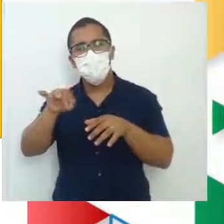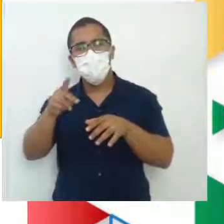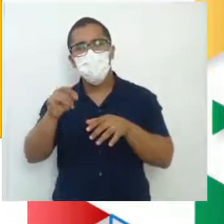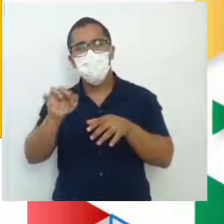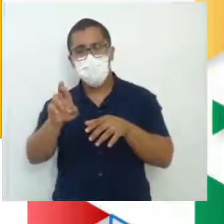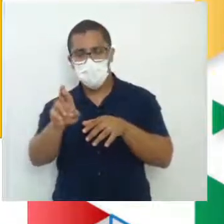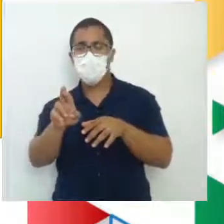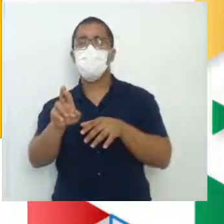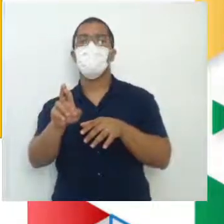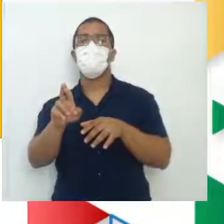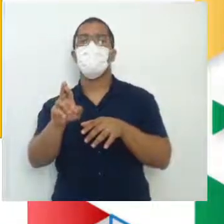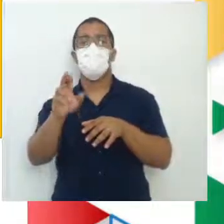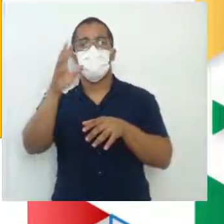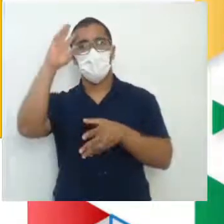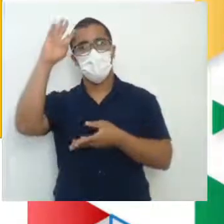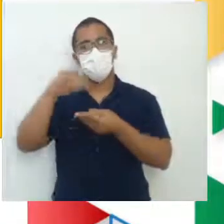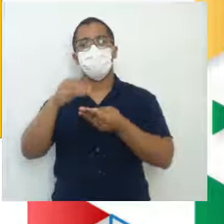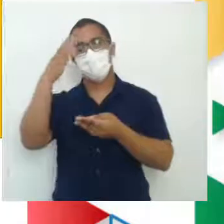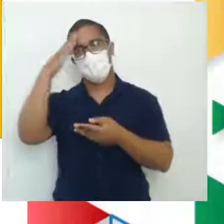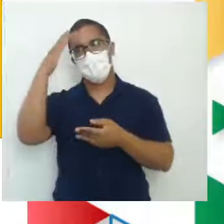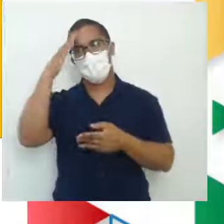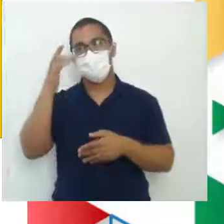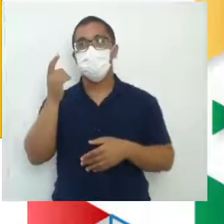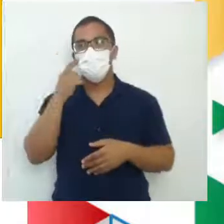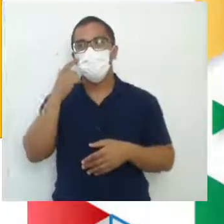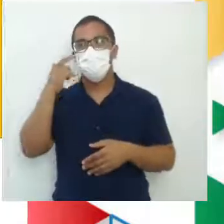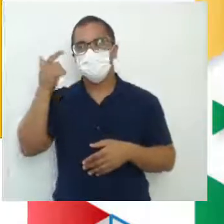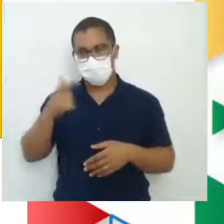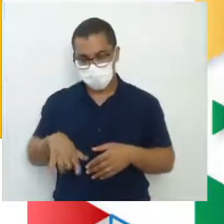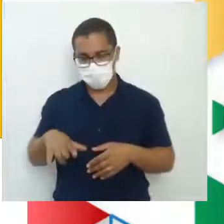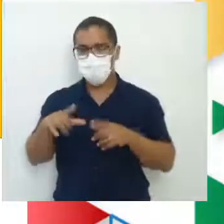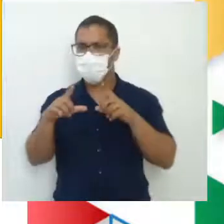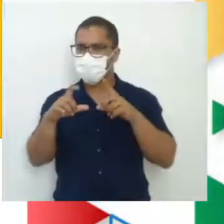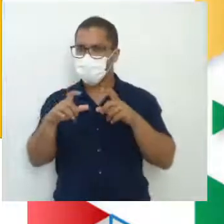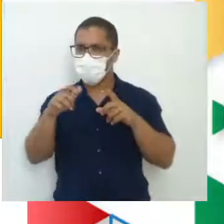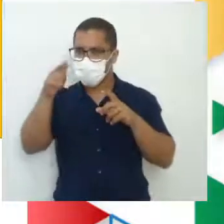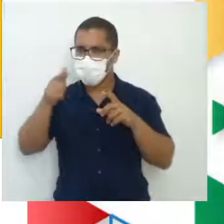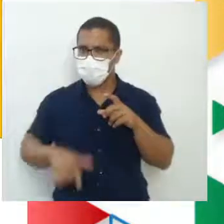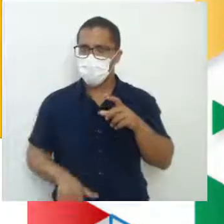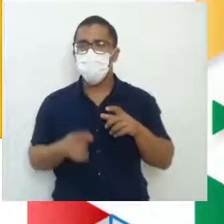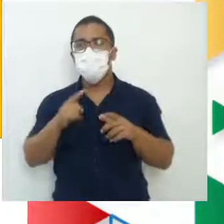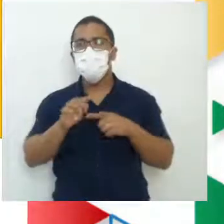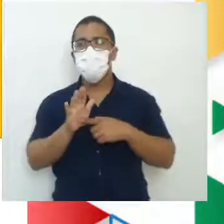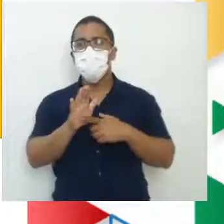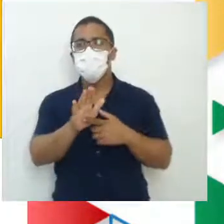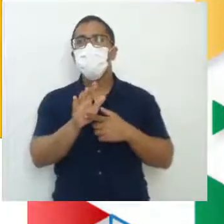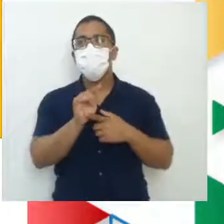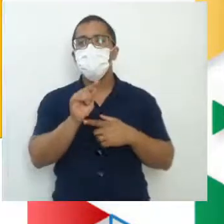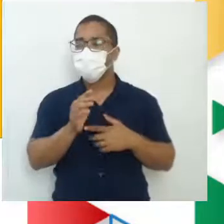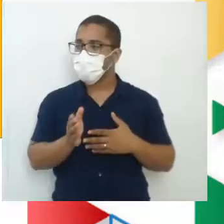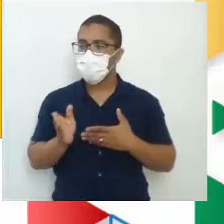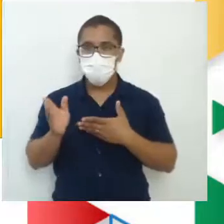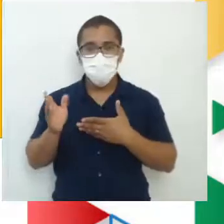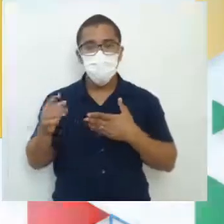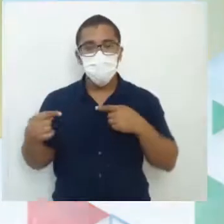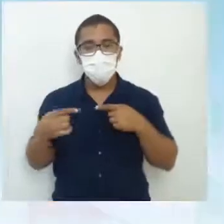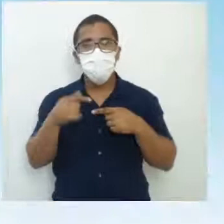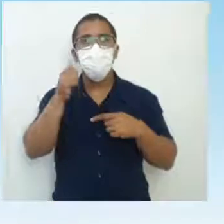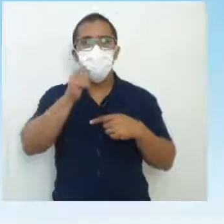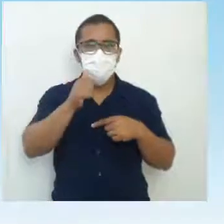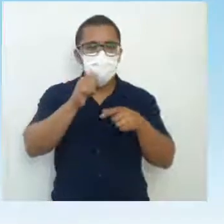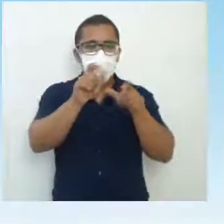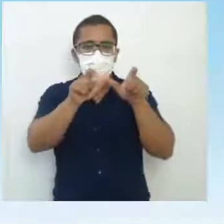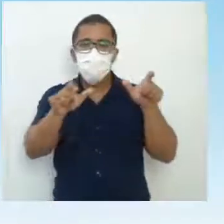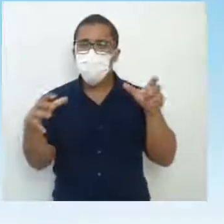do Amanhecer. E vamos caminhando. Ainda trago mais para vocês aí uma fotografia de mulheres